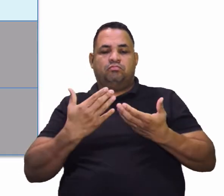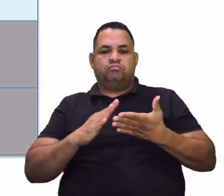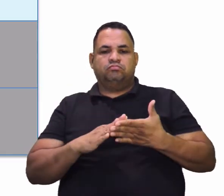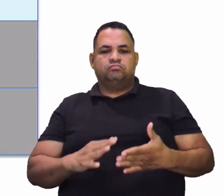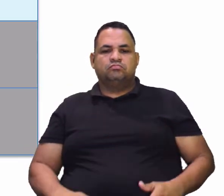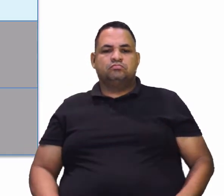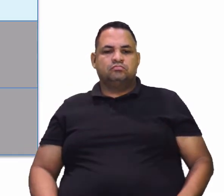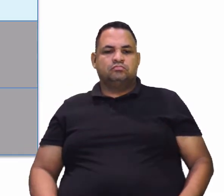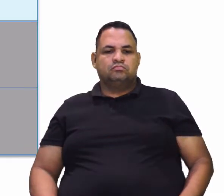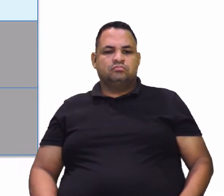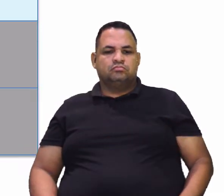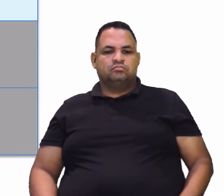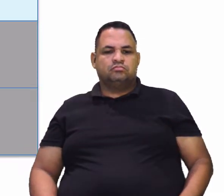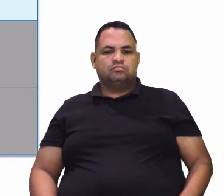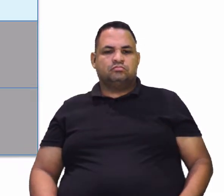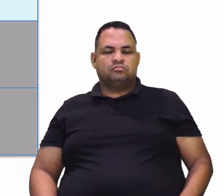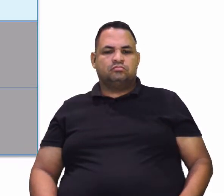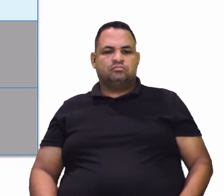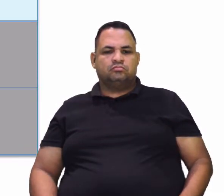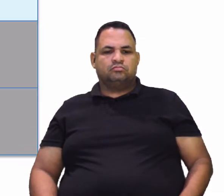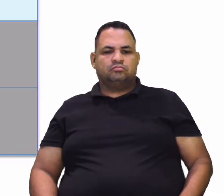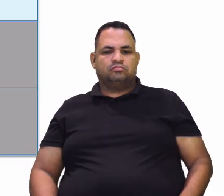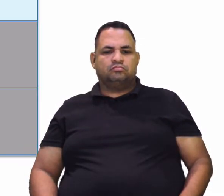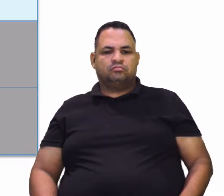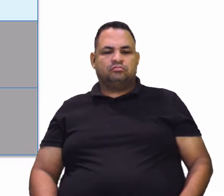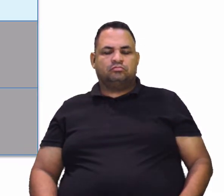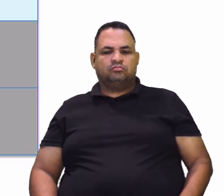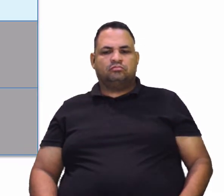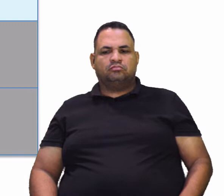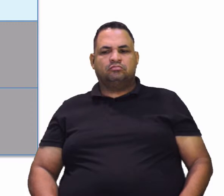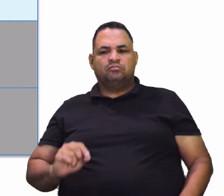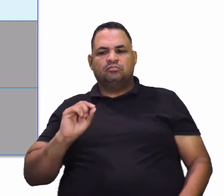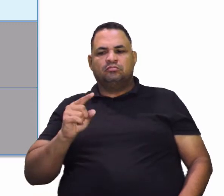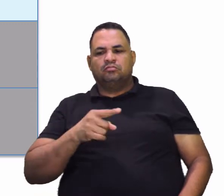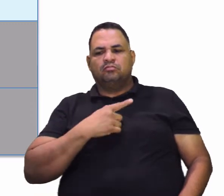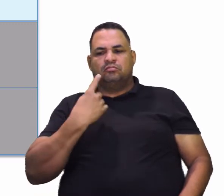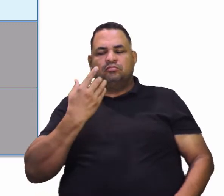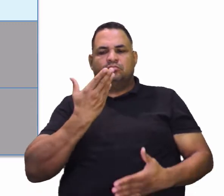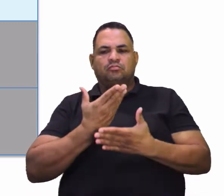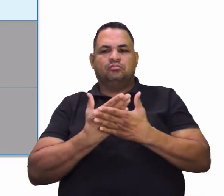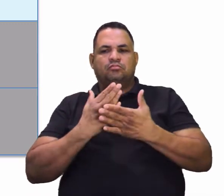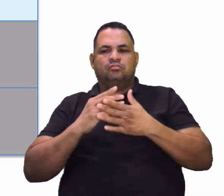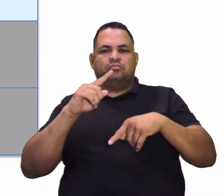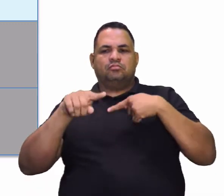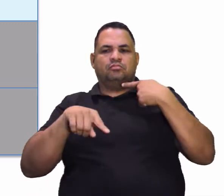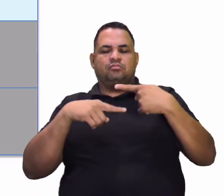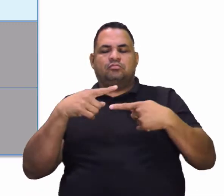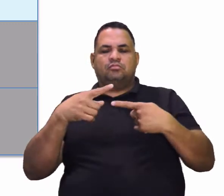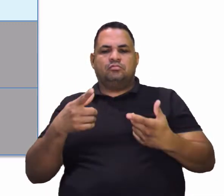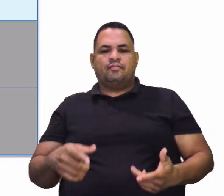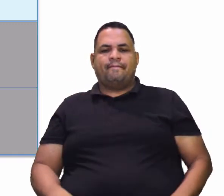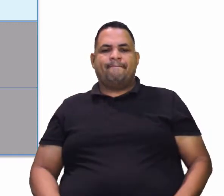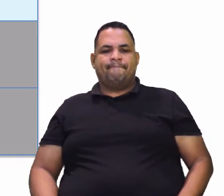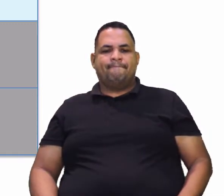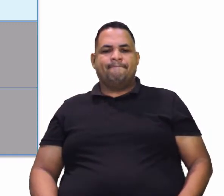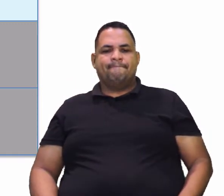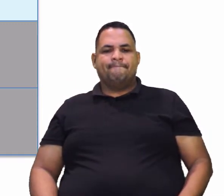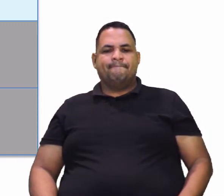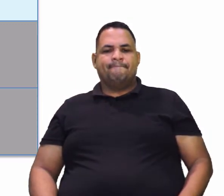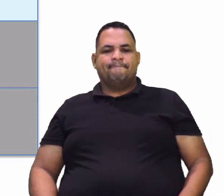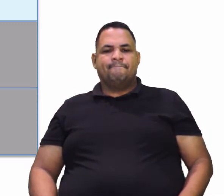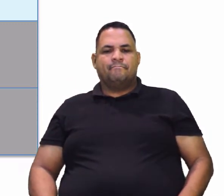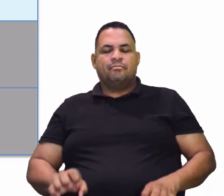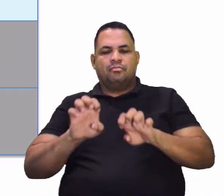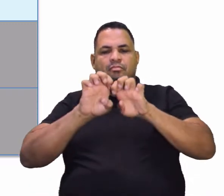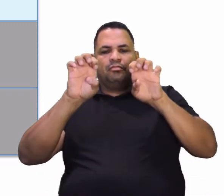vou seria I'm going to. I'm going to, que é o que a gente ainda vai ver, certo? I will go. É assim